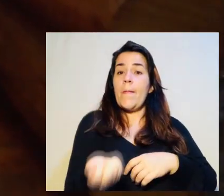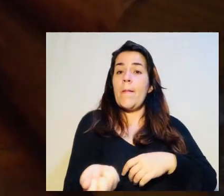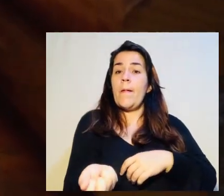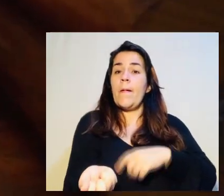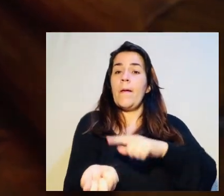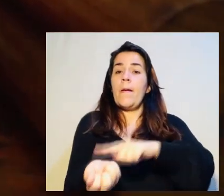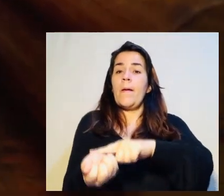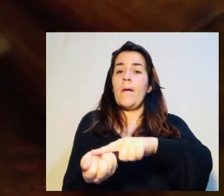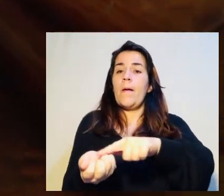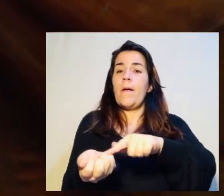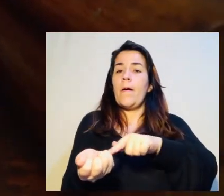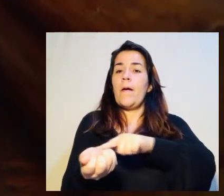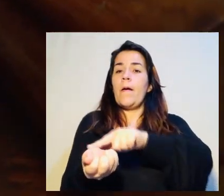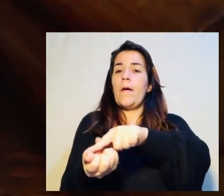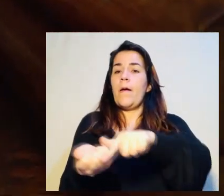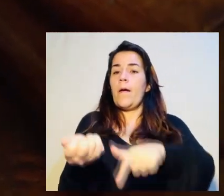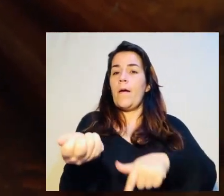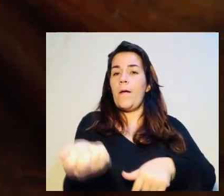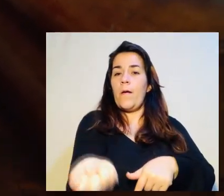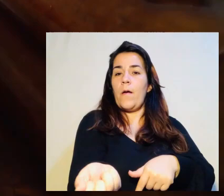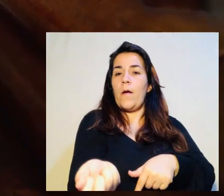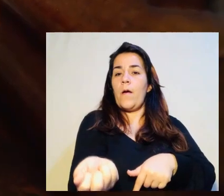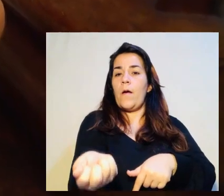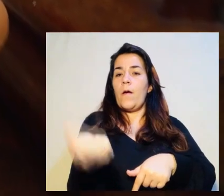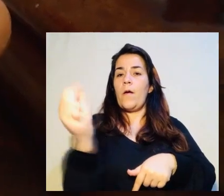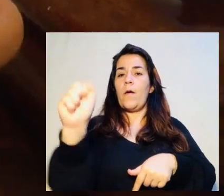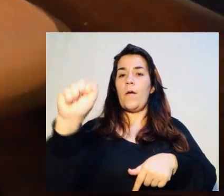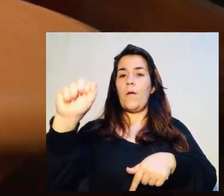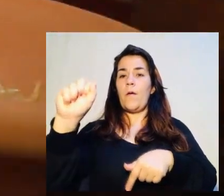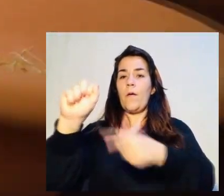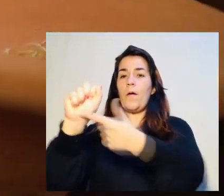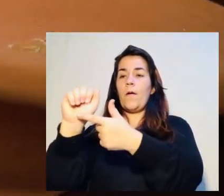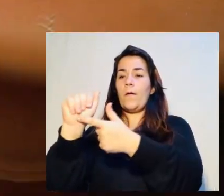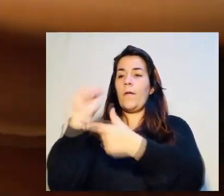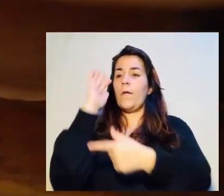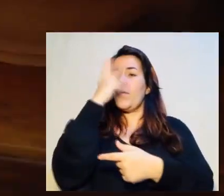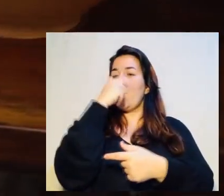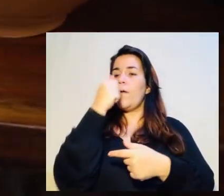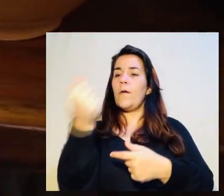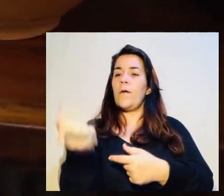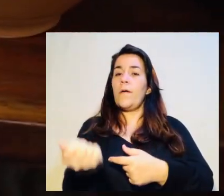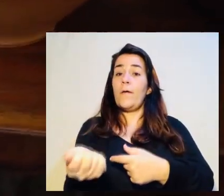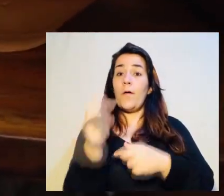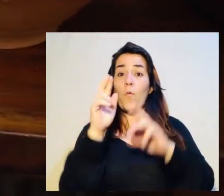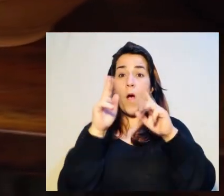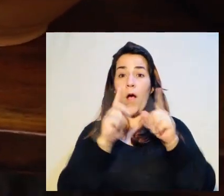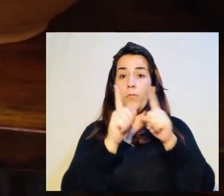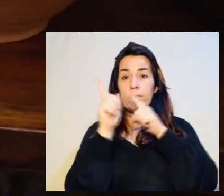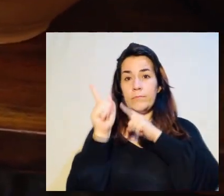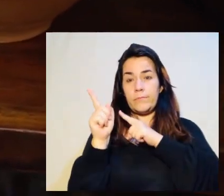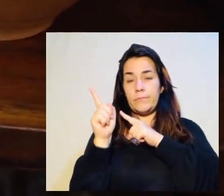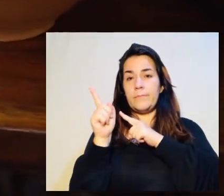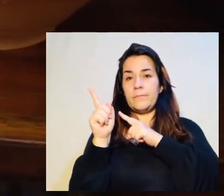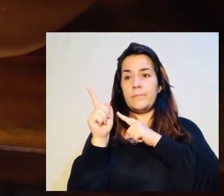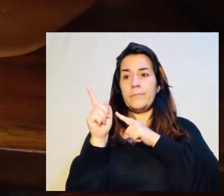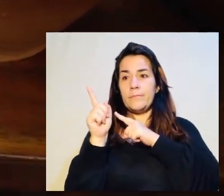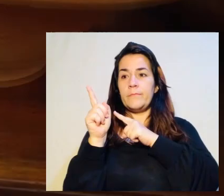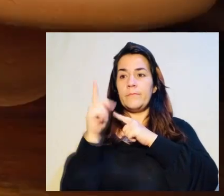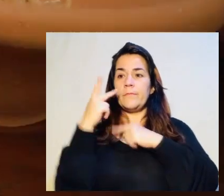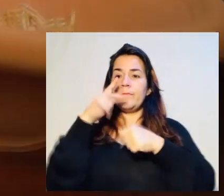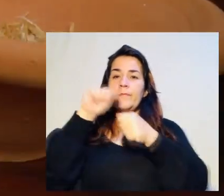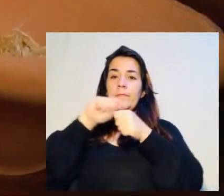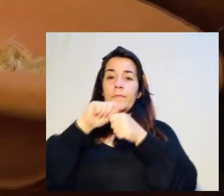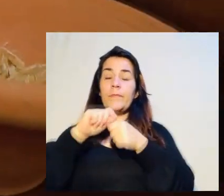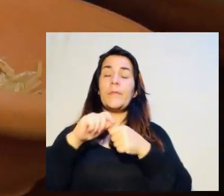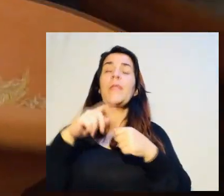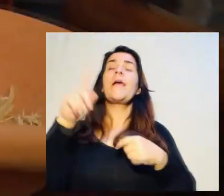Mãozinha fechadinha, tudo que cabe dentro do meu punho. Bem bonitinho. Isso é um